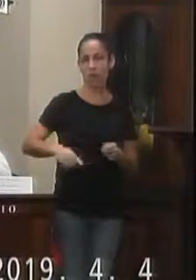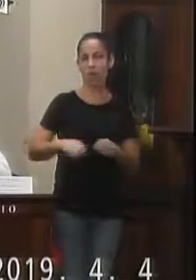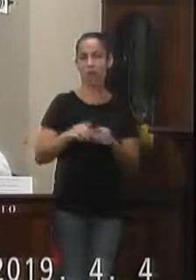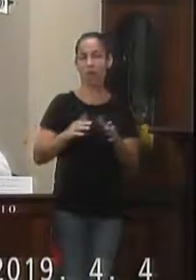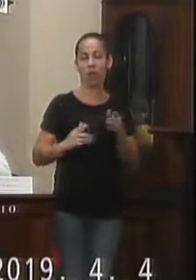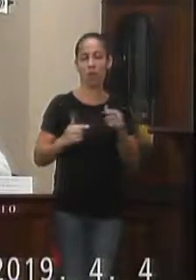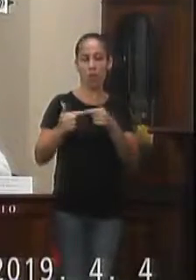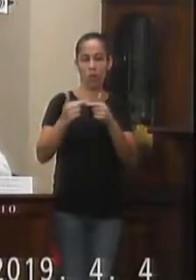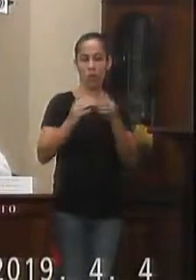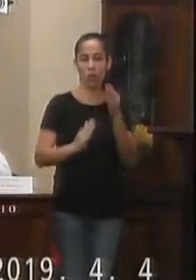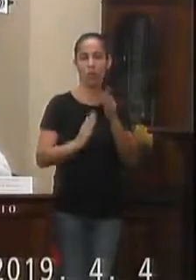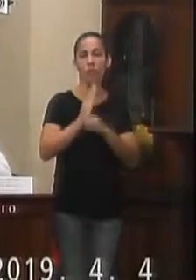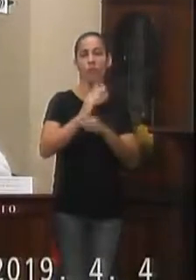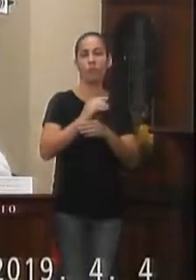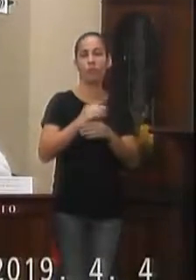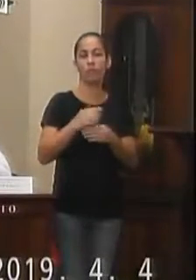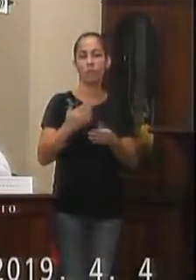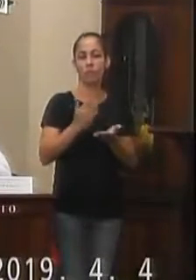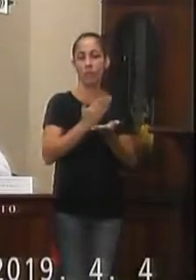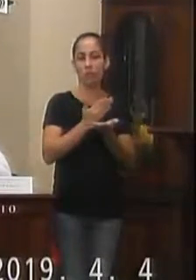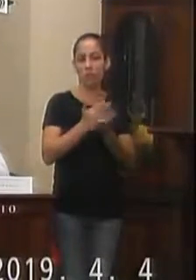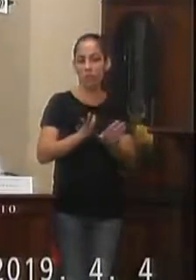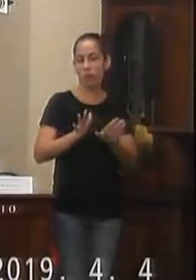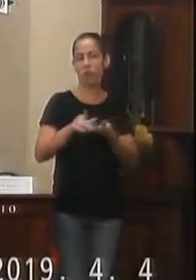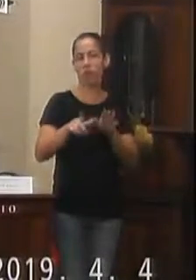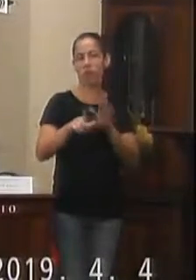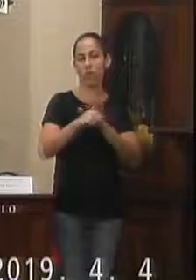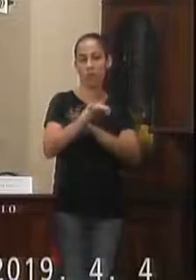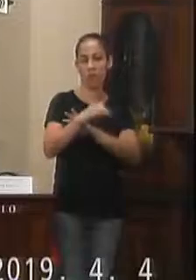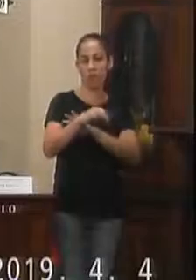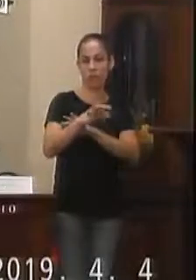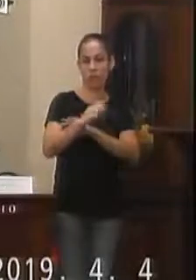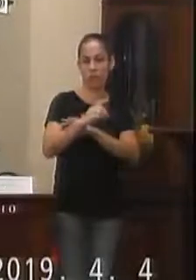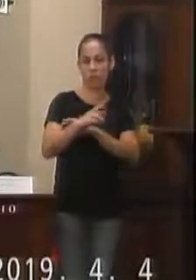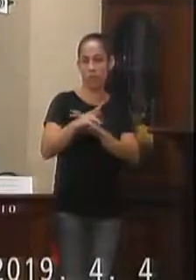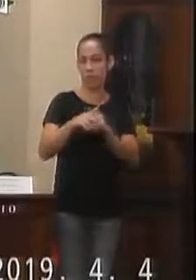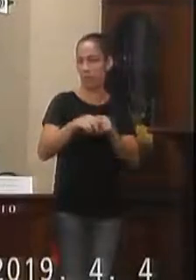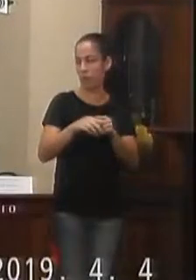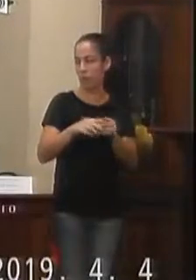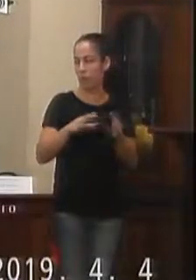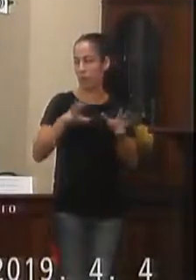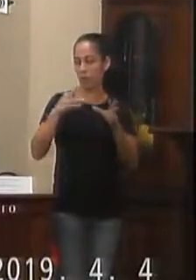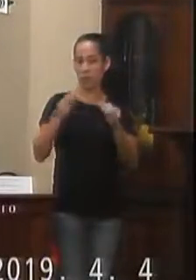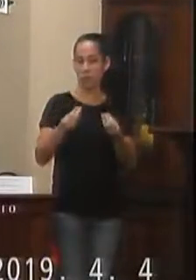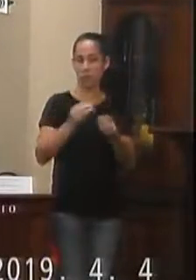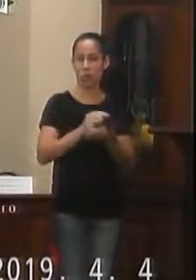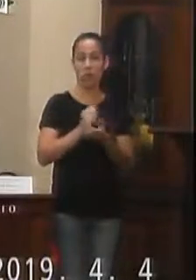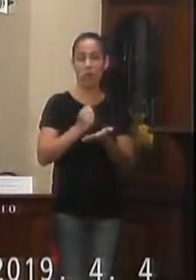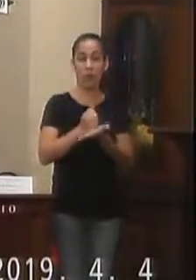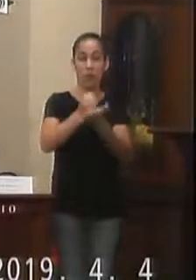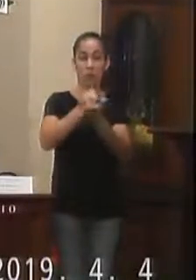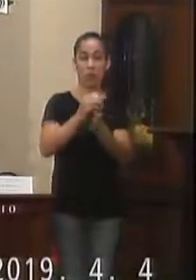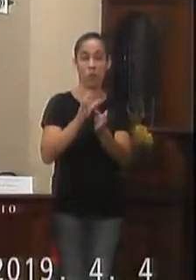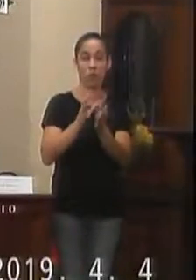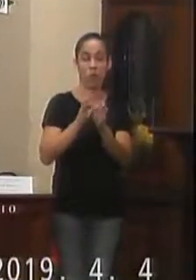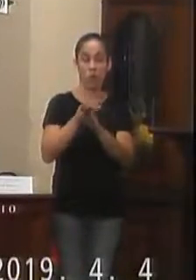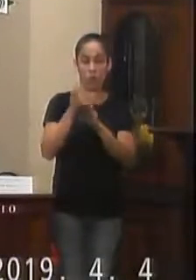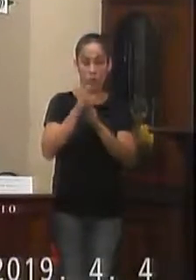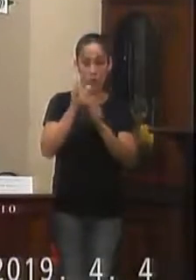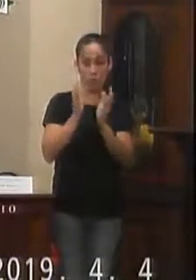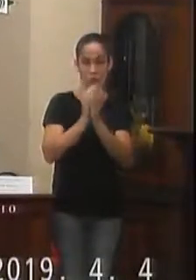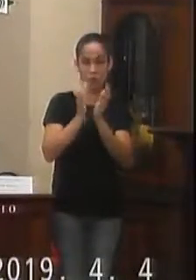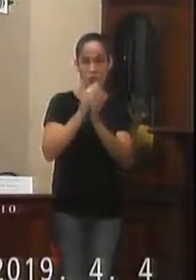derrubou a liminar. Então, hoje, toda a legitimidade já está à prol disso. Então, peço apoio ao Conselho Municipal de Saúde no